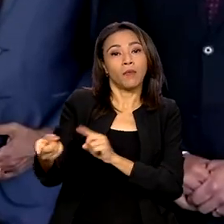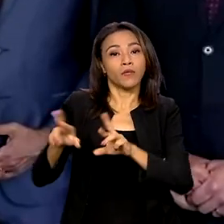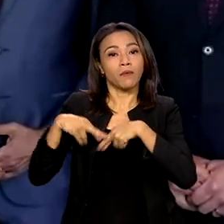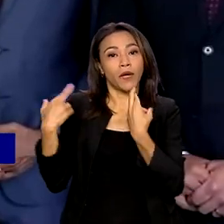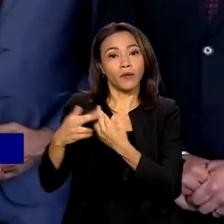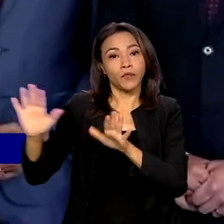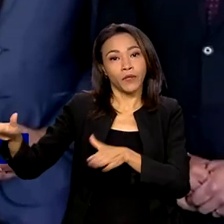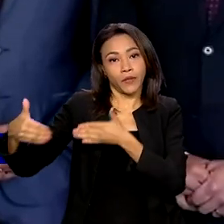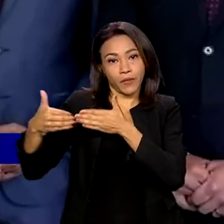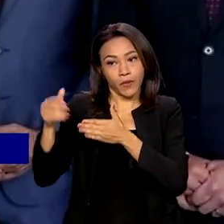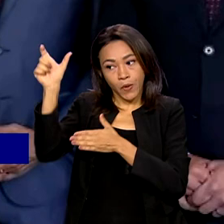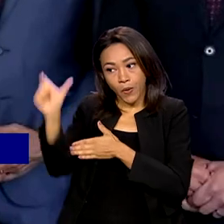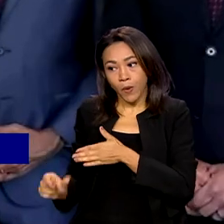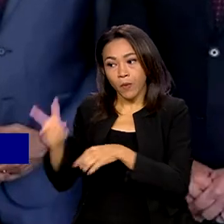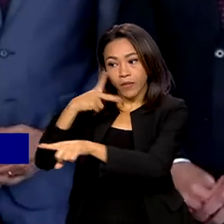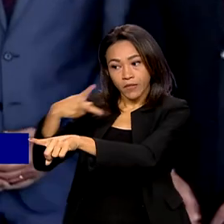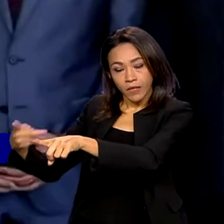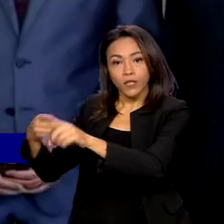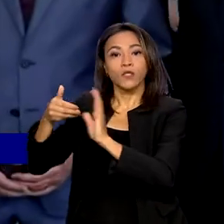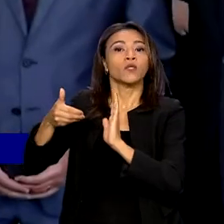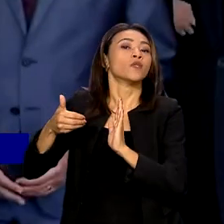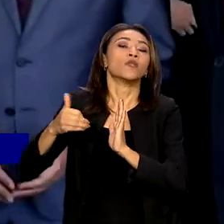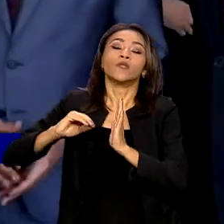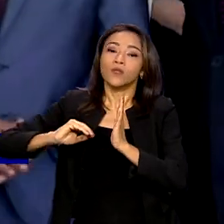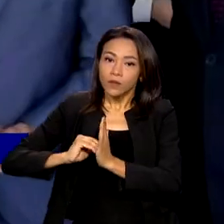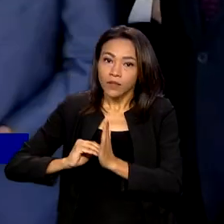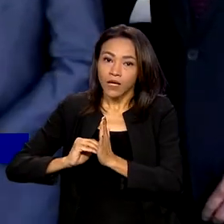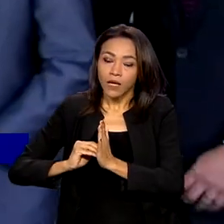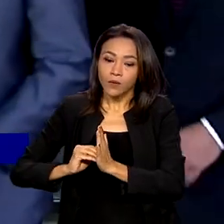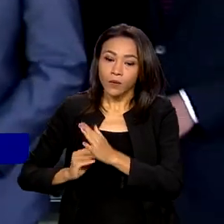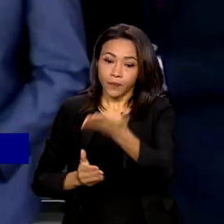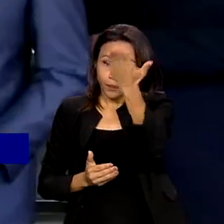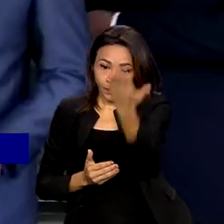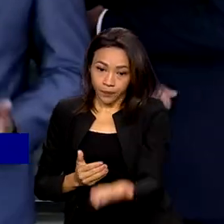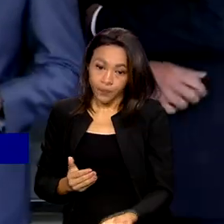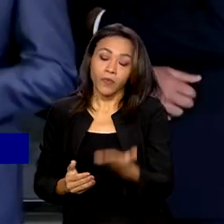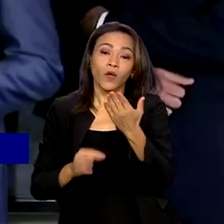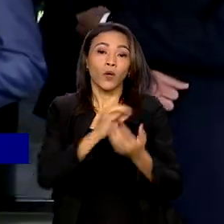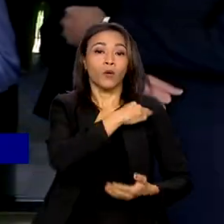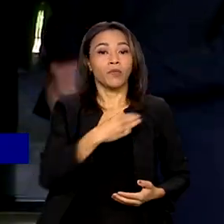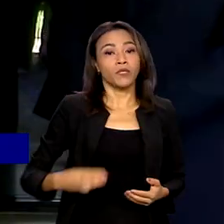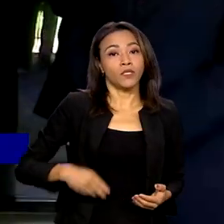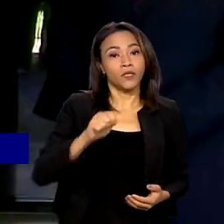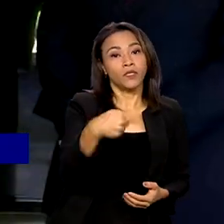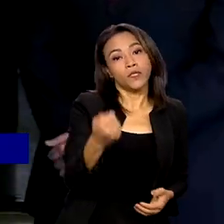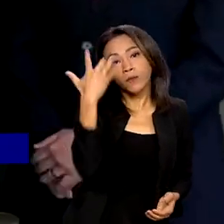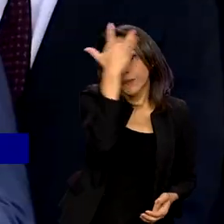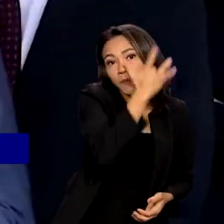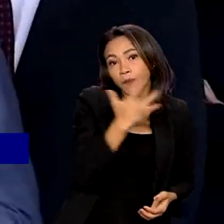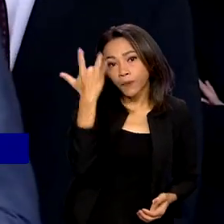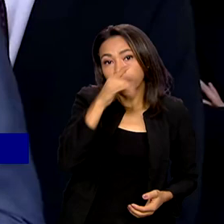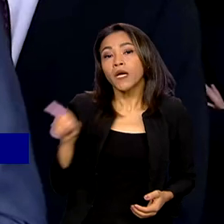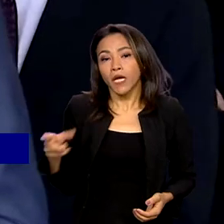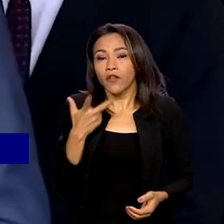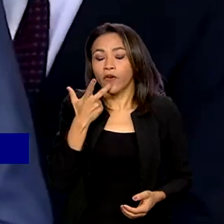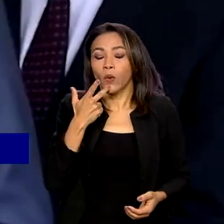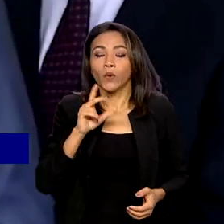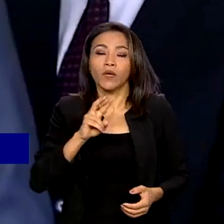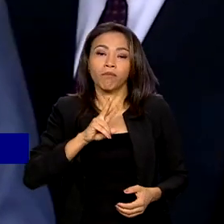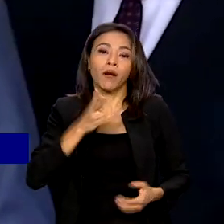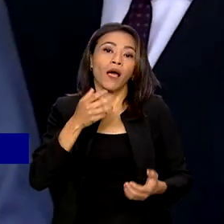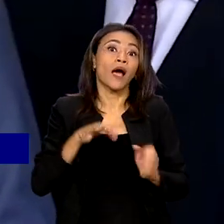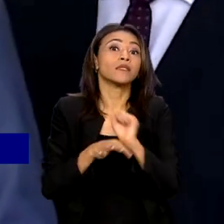do Senado, Rodrigo Pacheco, o ministro da Fazenda destacou o trabalho conjunto para garantir a aprovação da